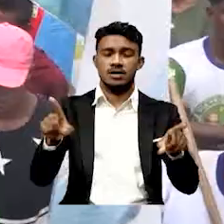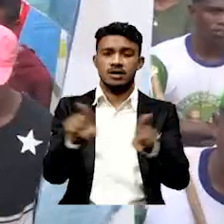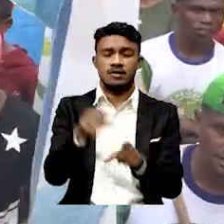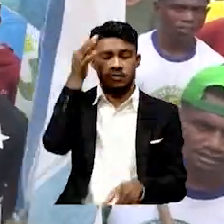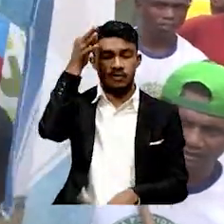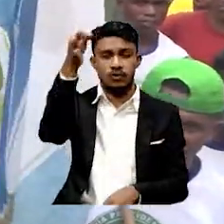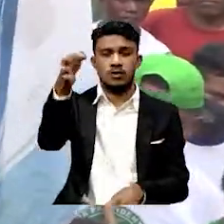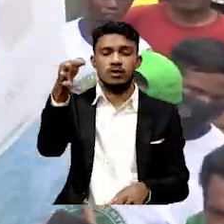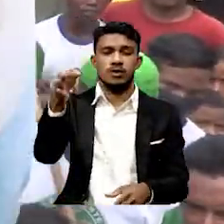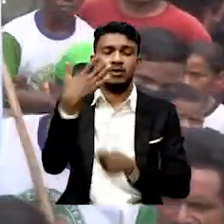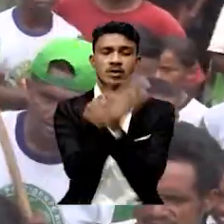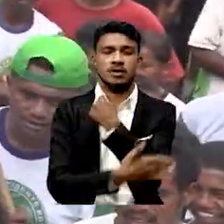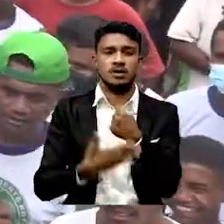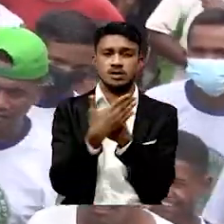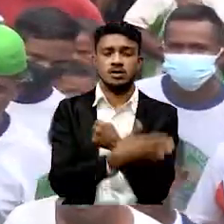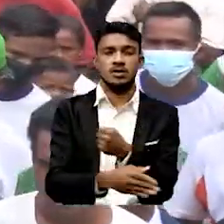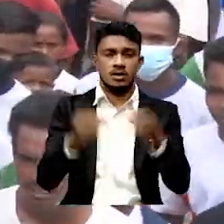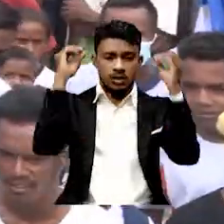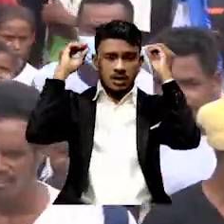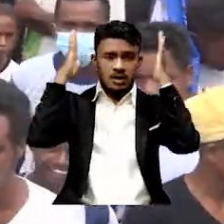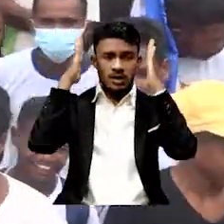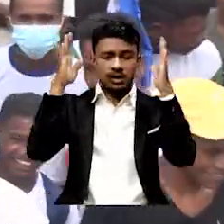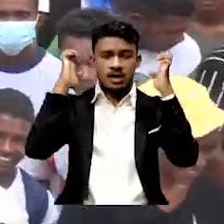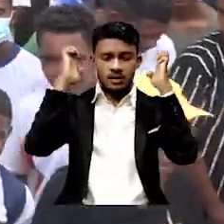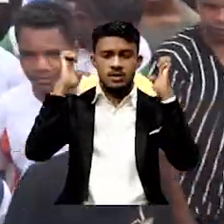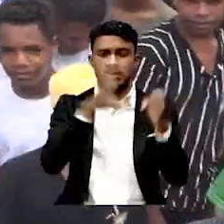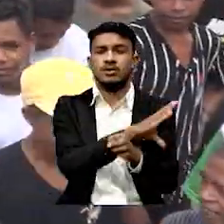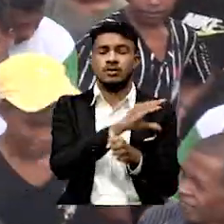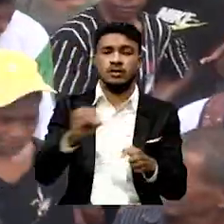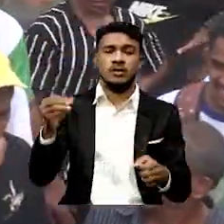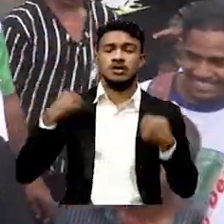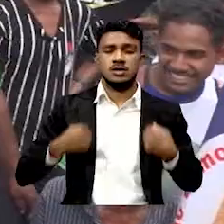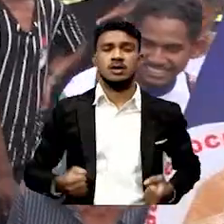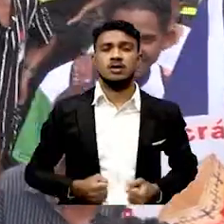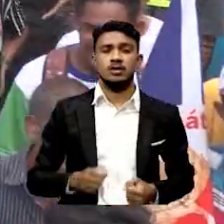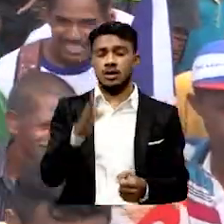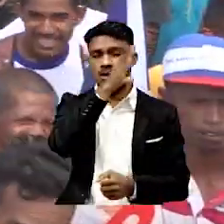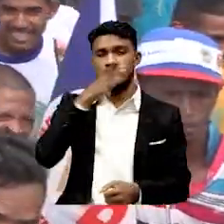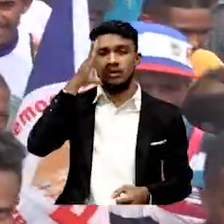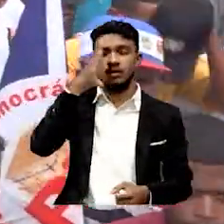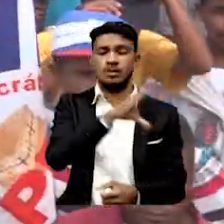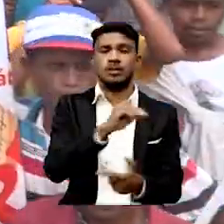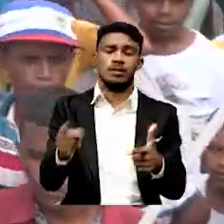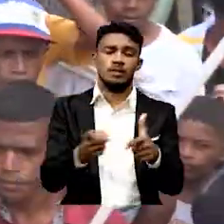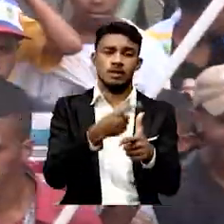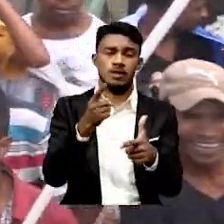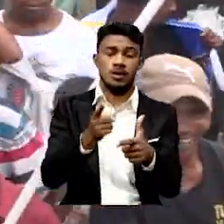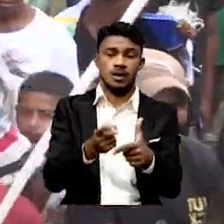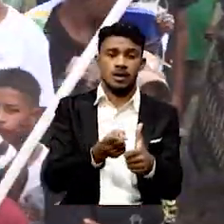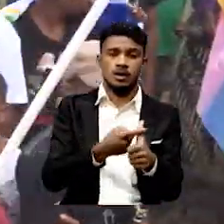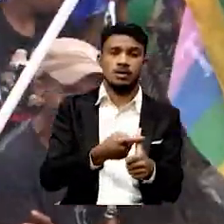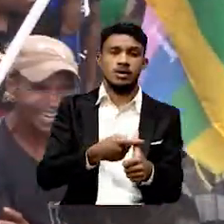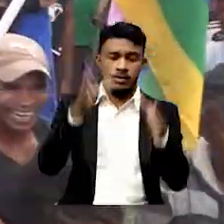saunian. Além de ne, setor educação, saúde no agricultura mos, sai agenda prioridade ba presidente República